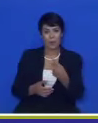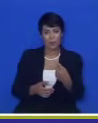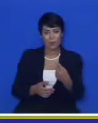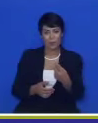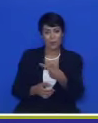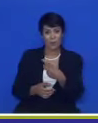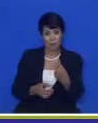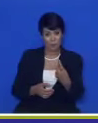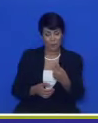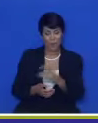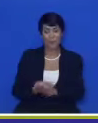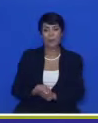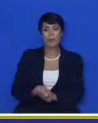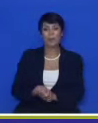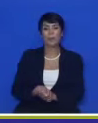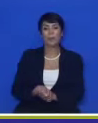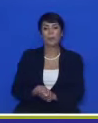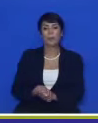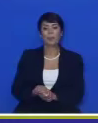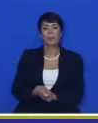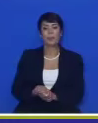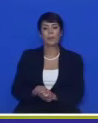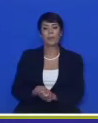21. Vermelha, 21.